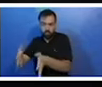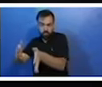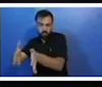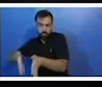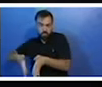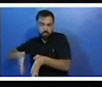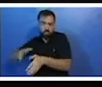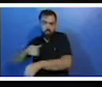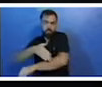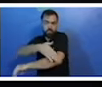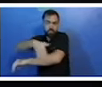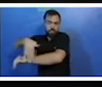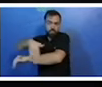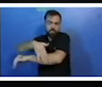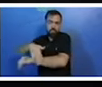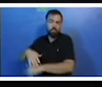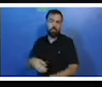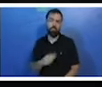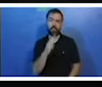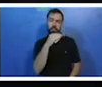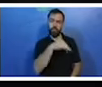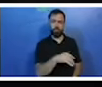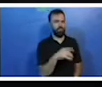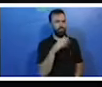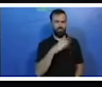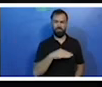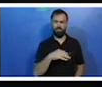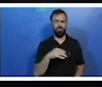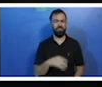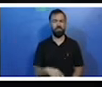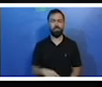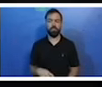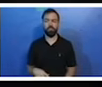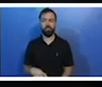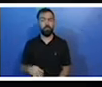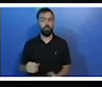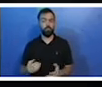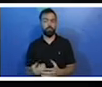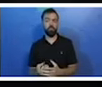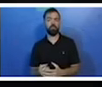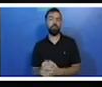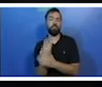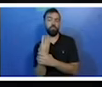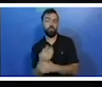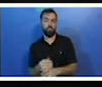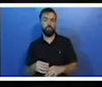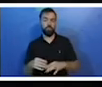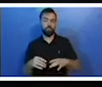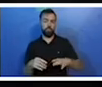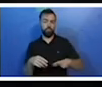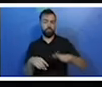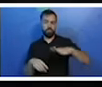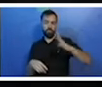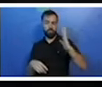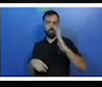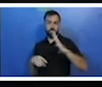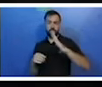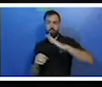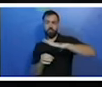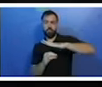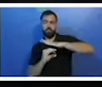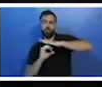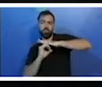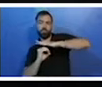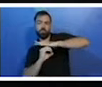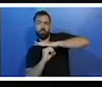quando o mar não estava com boas ondas. Então eles criaram uma prancha adaptada de surf com rodinhas